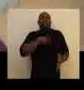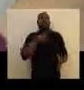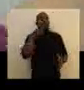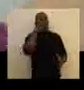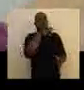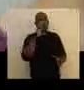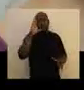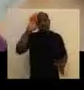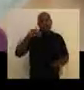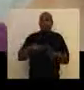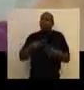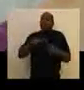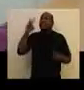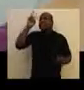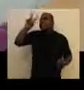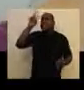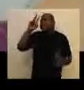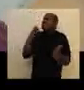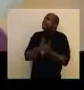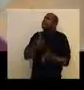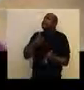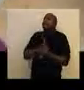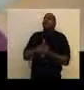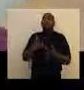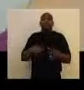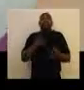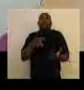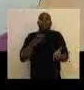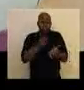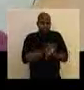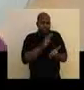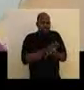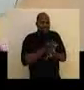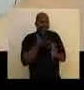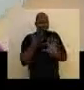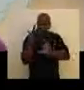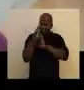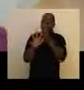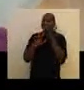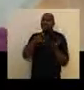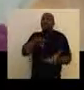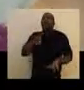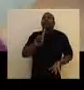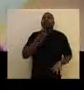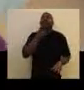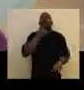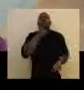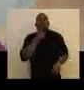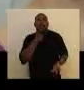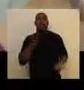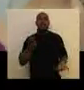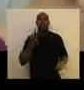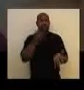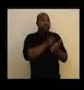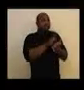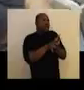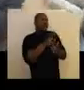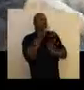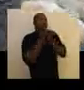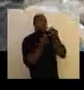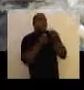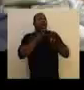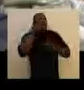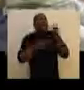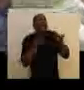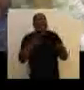uma coisa que é difícil anotar. Isso não tem como, não é como inglês, que você vai lá e anota como se fala, meio brasileirado e foi. Né?